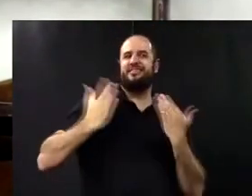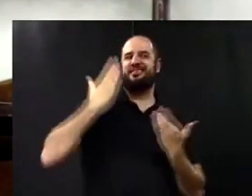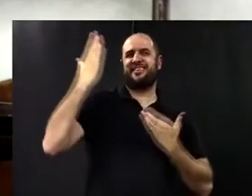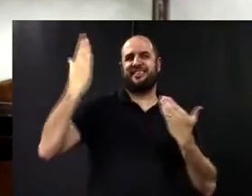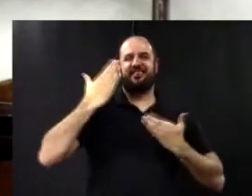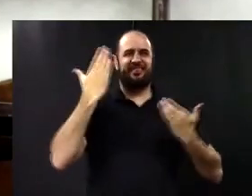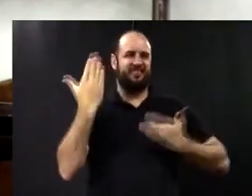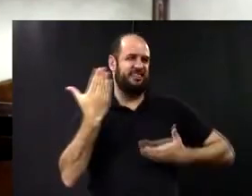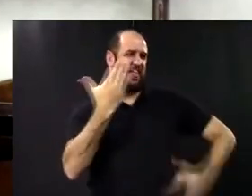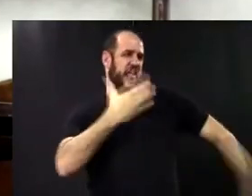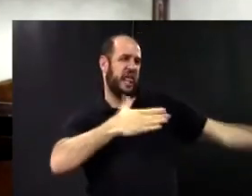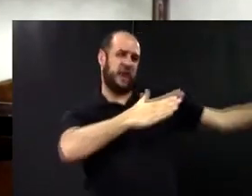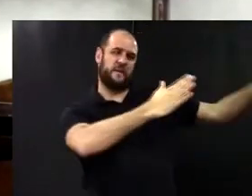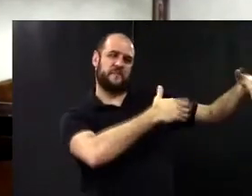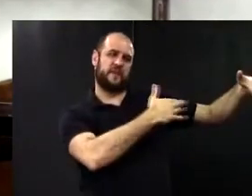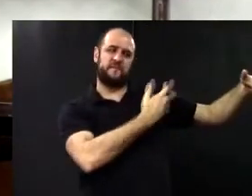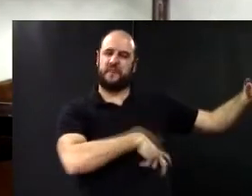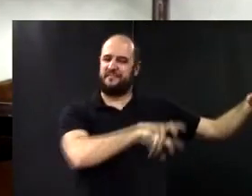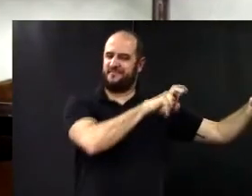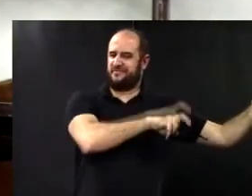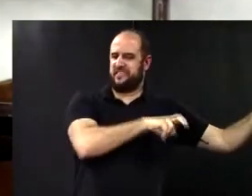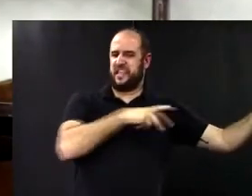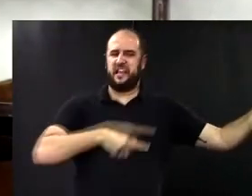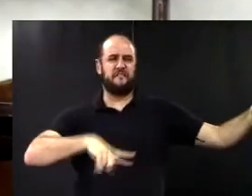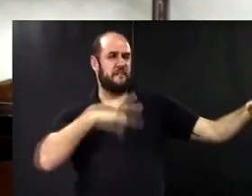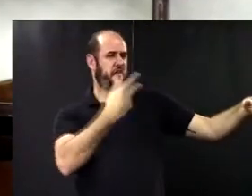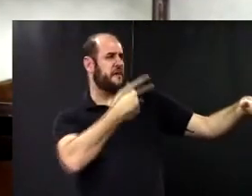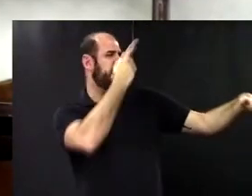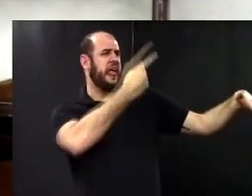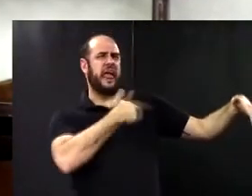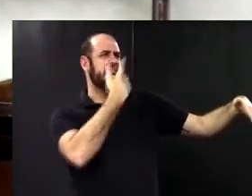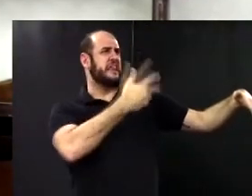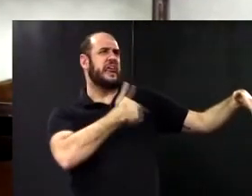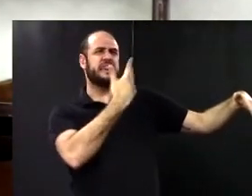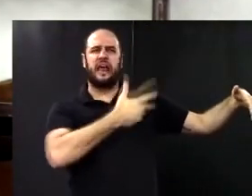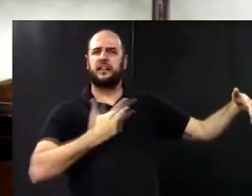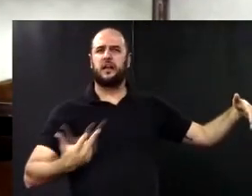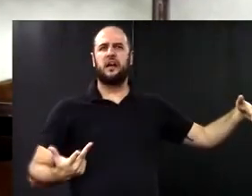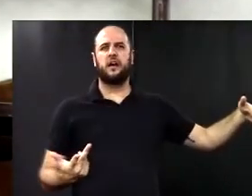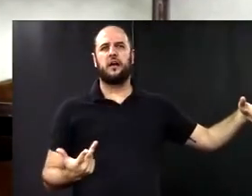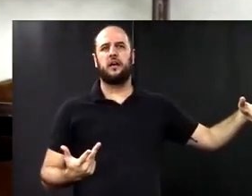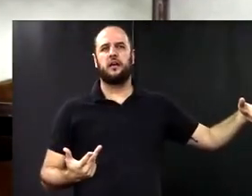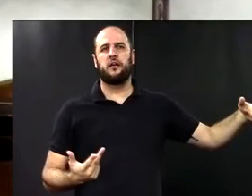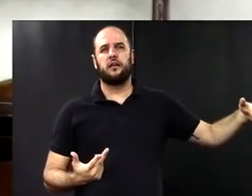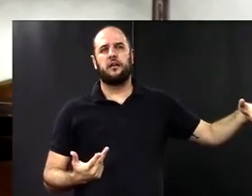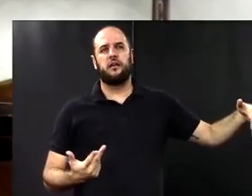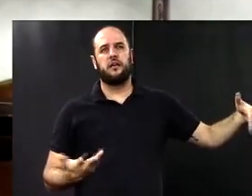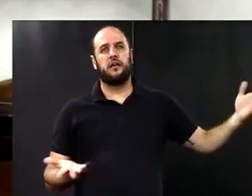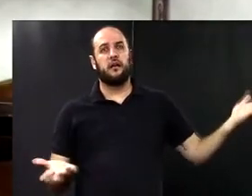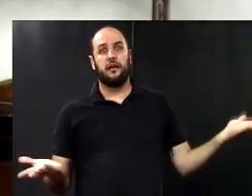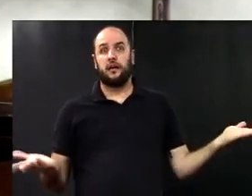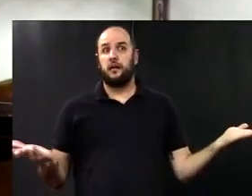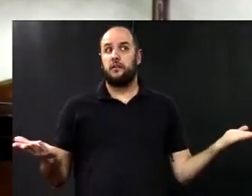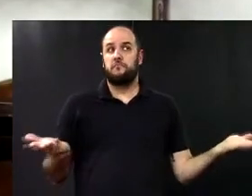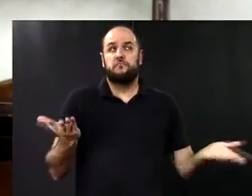seu filho e sentar do lado dele para conhecer tudo que ele está fazendo e estar ali